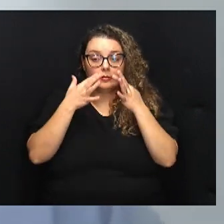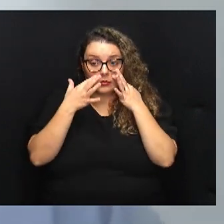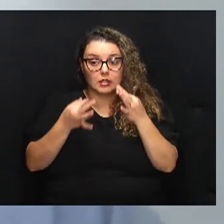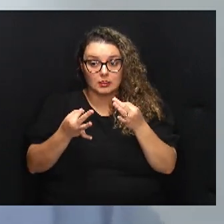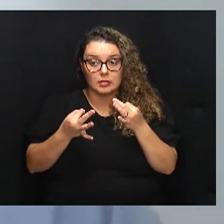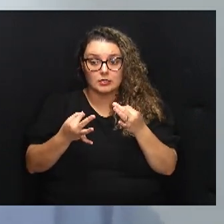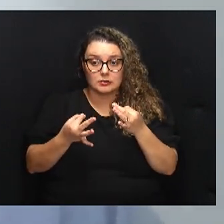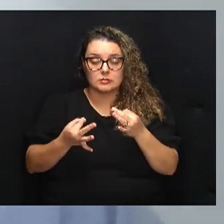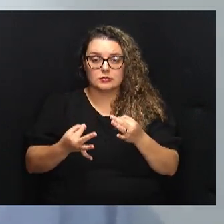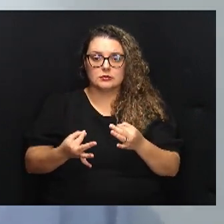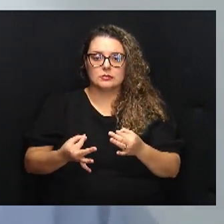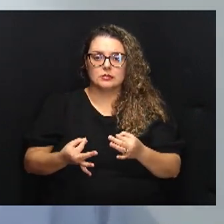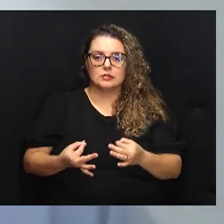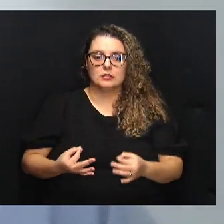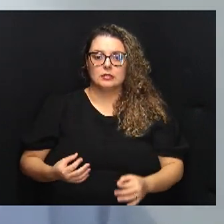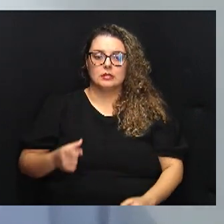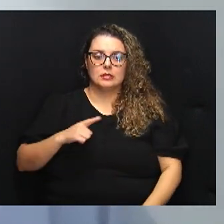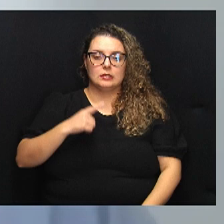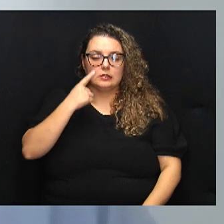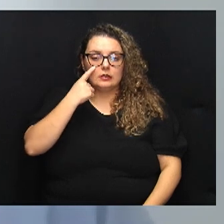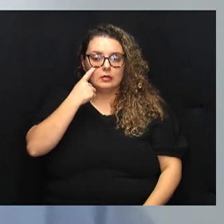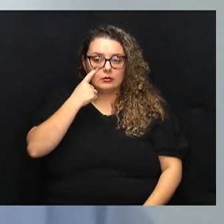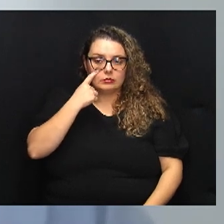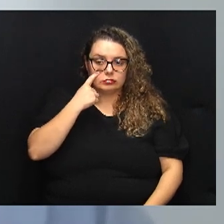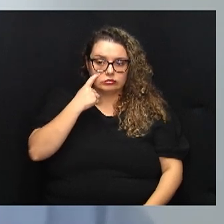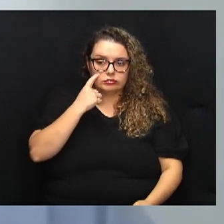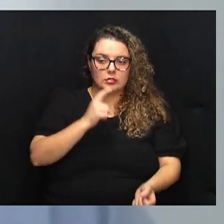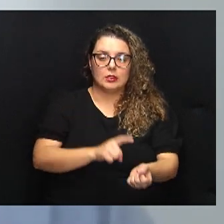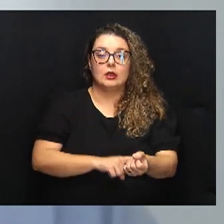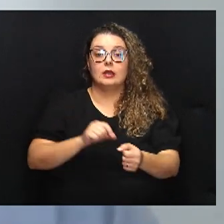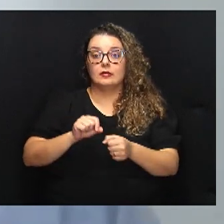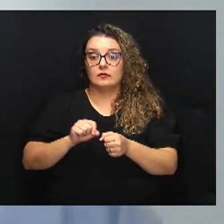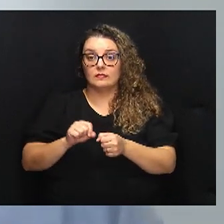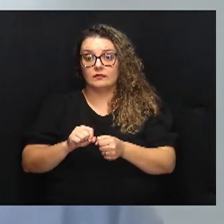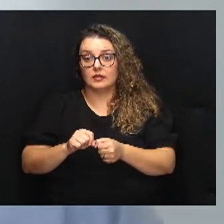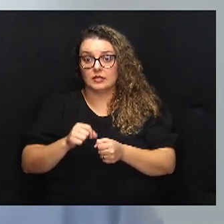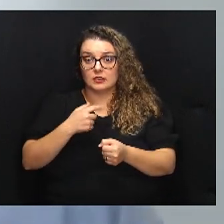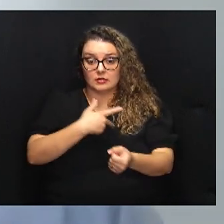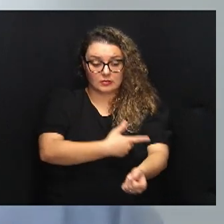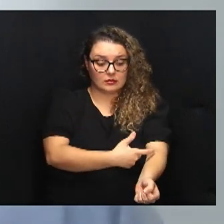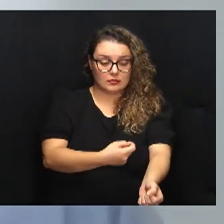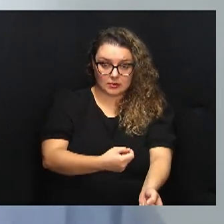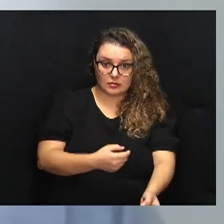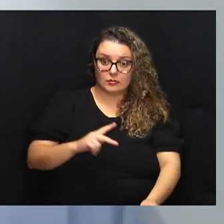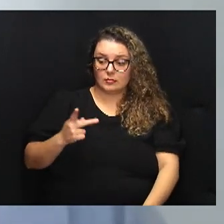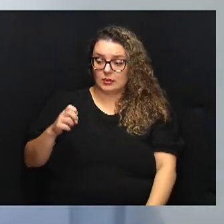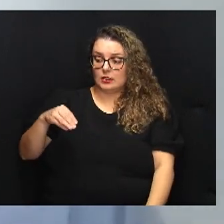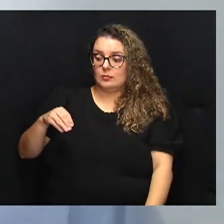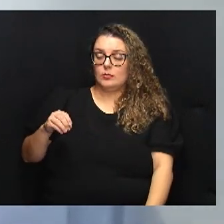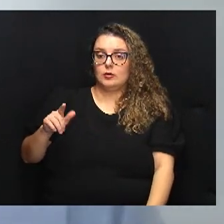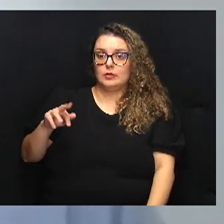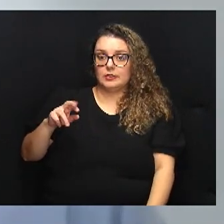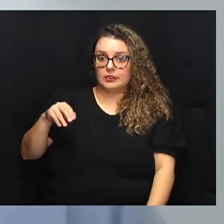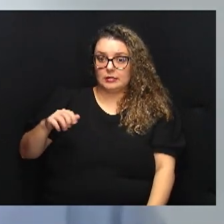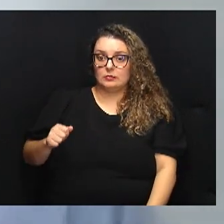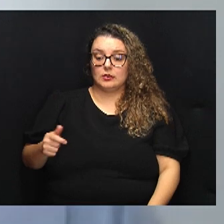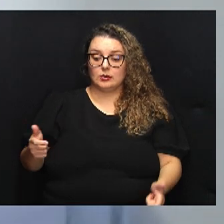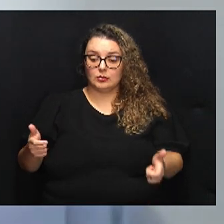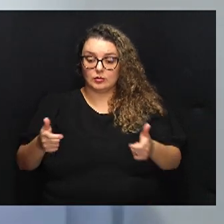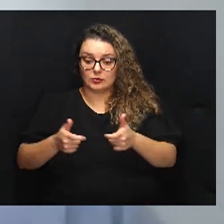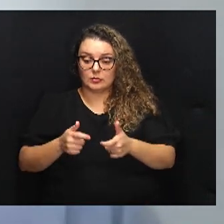atenção. Presença de anemia, então você faz um exame de sangue, um exame que a gente costuma fazer, o hemograma, e ali a gente vê uma diminuição